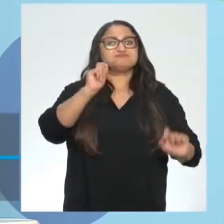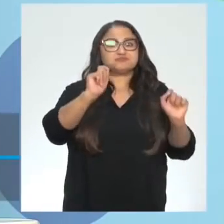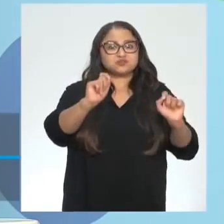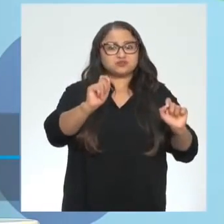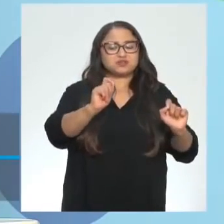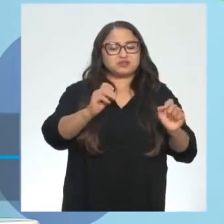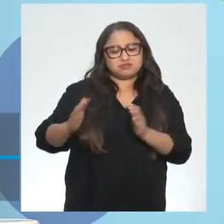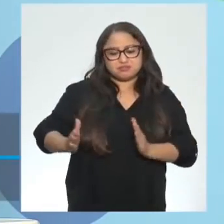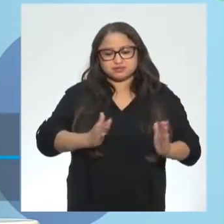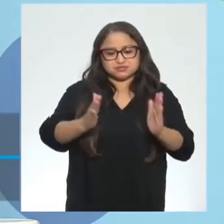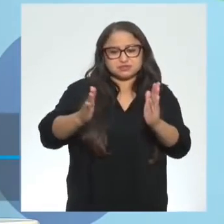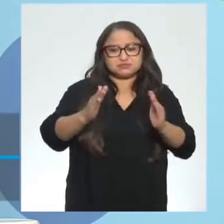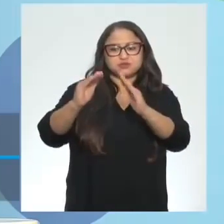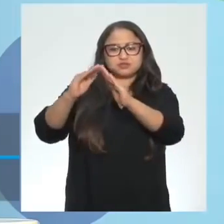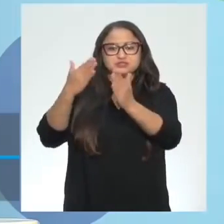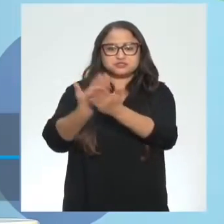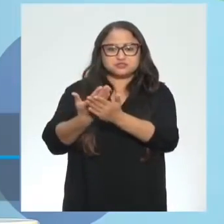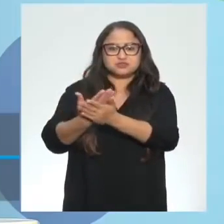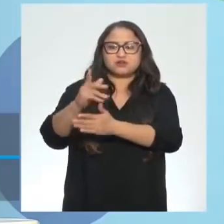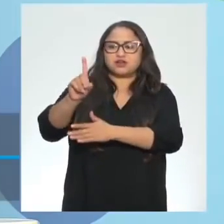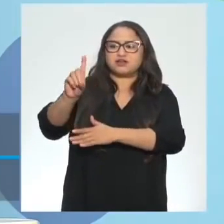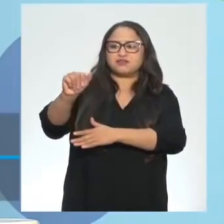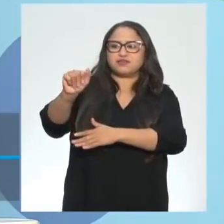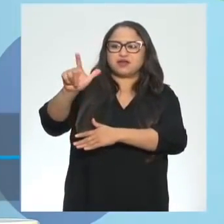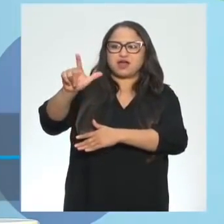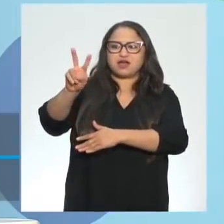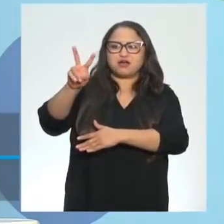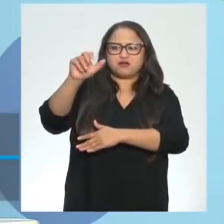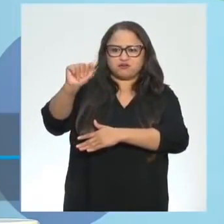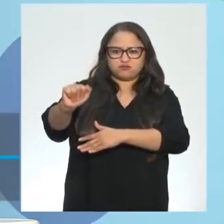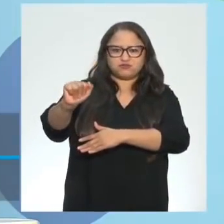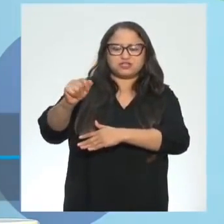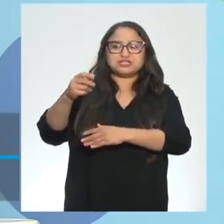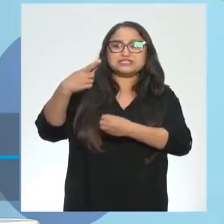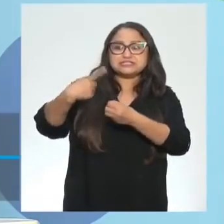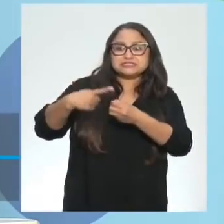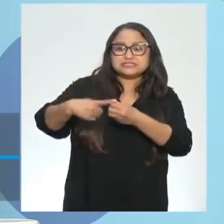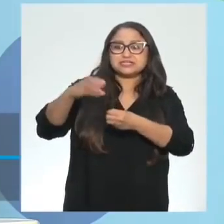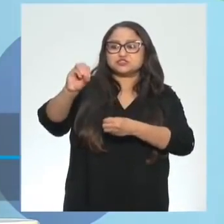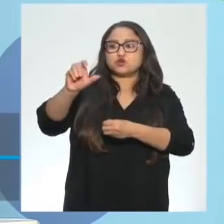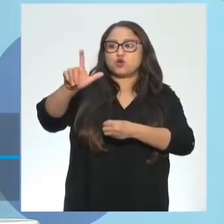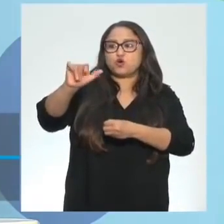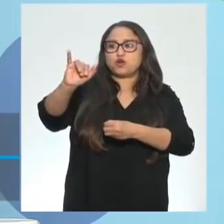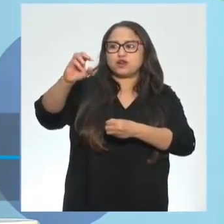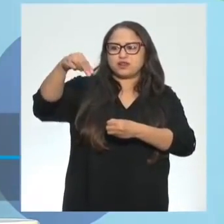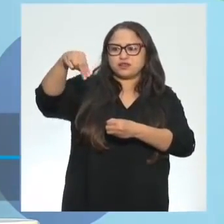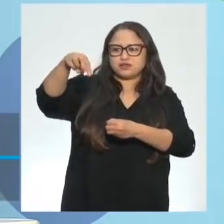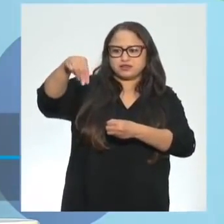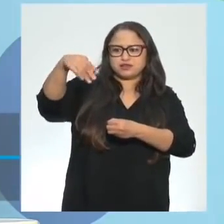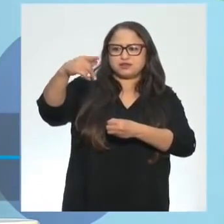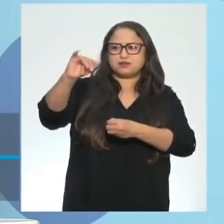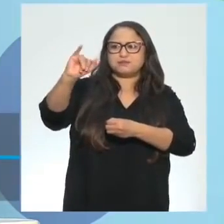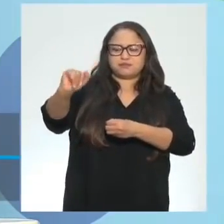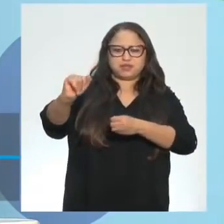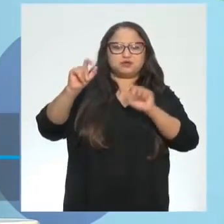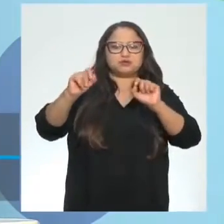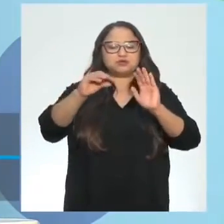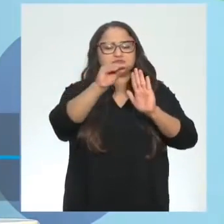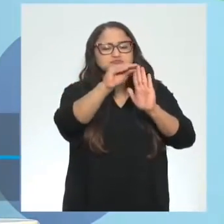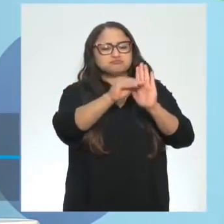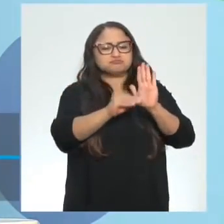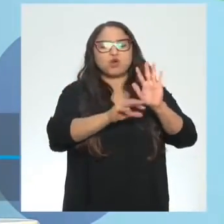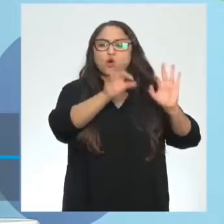os estudantes da Escola Estadual Dalva Vieira, lá de Olímpia, também falaram algo nesse sentido, é o planejar para obter